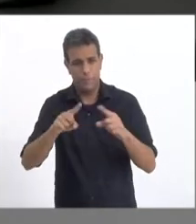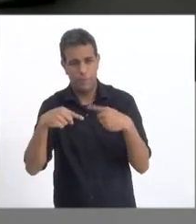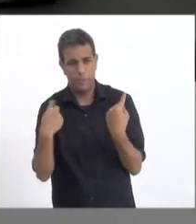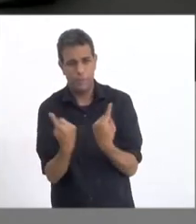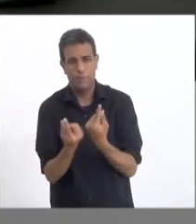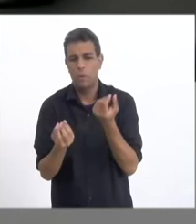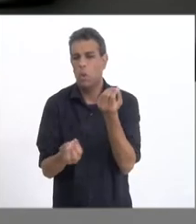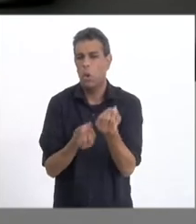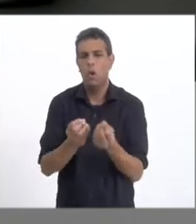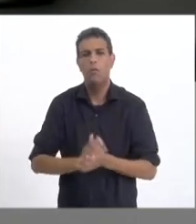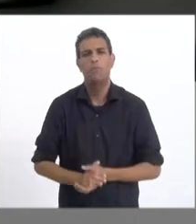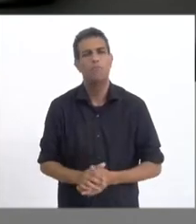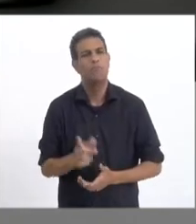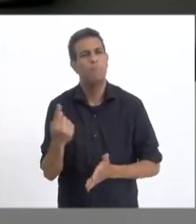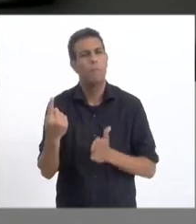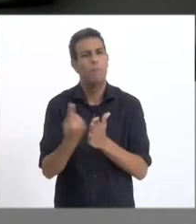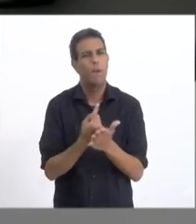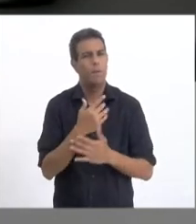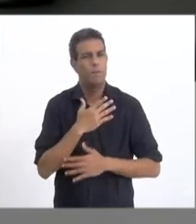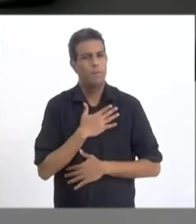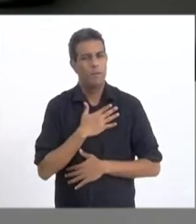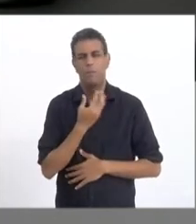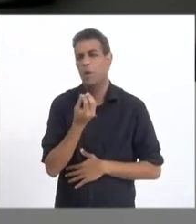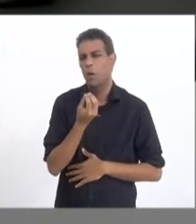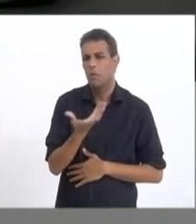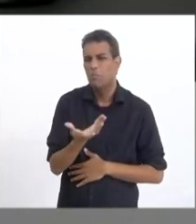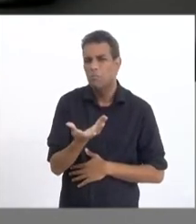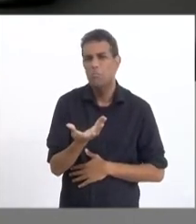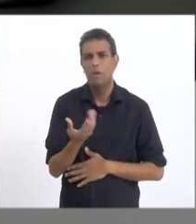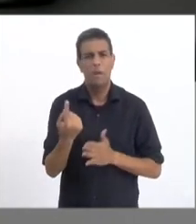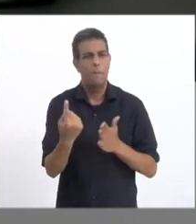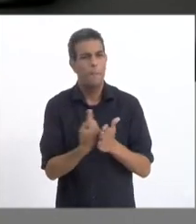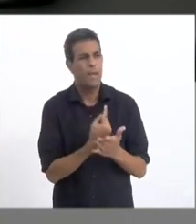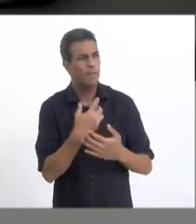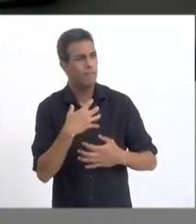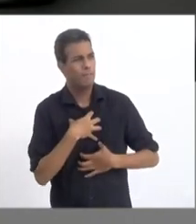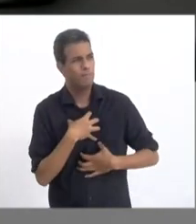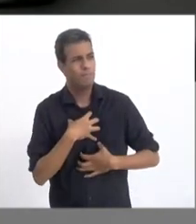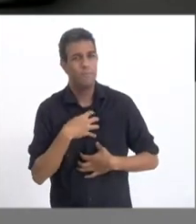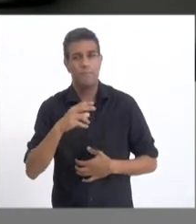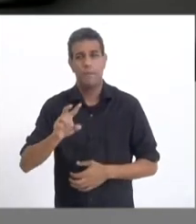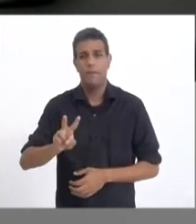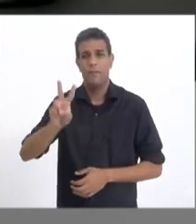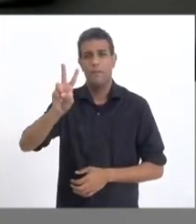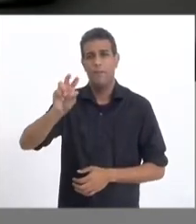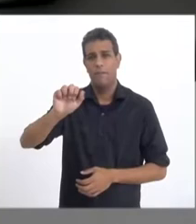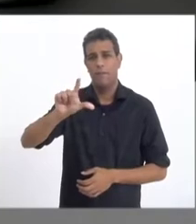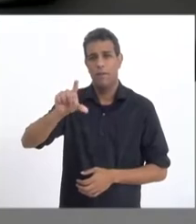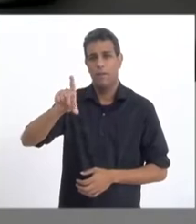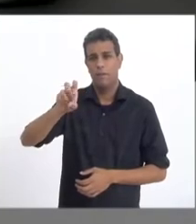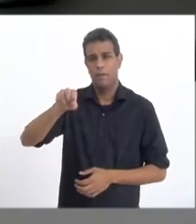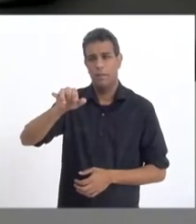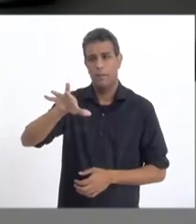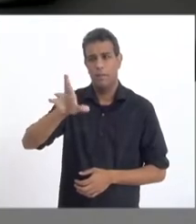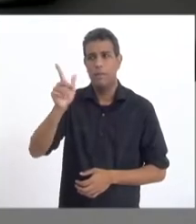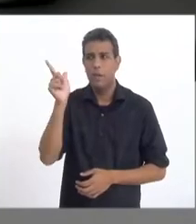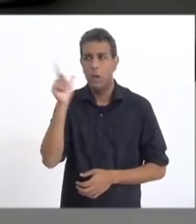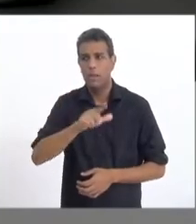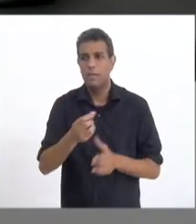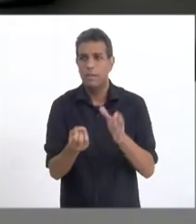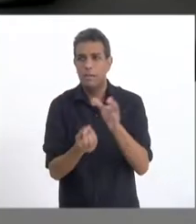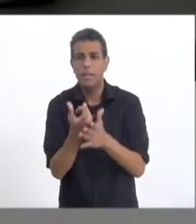pública e ela me fez uma pergunta, deputado. Ela me pergunta o seguinte: Valdemir, por que não se inventa um